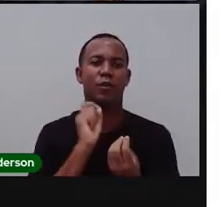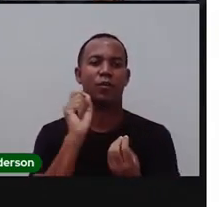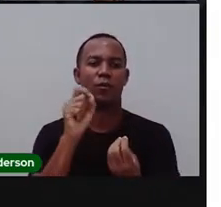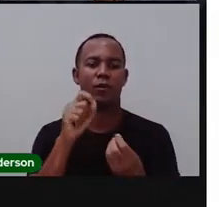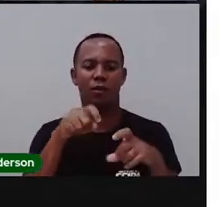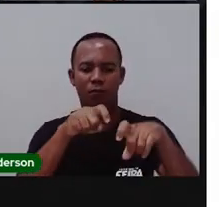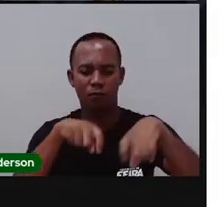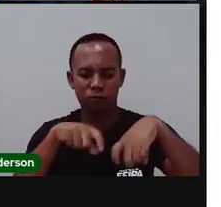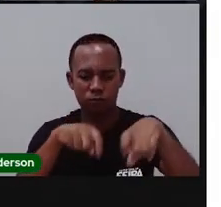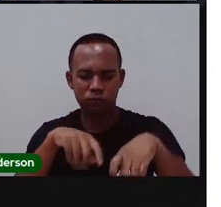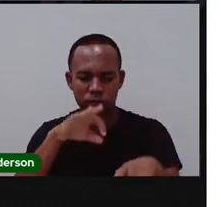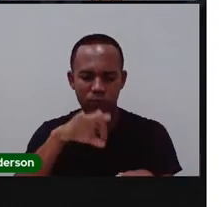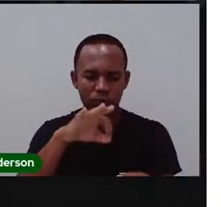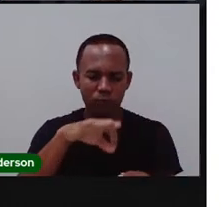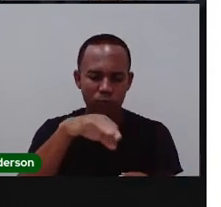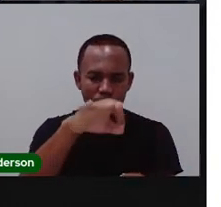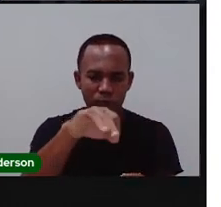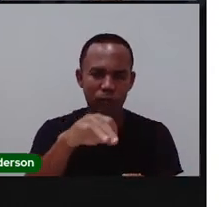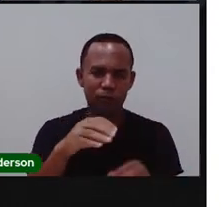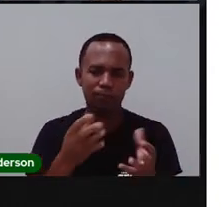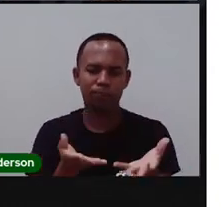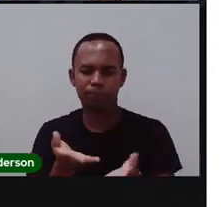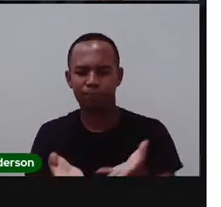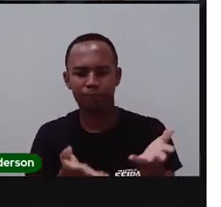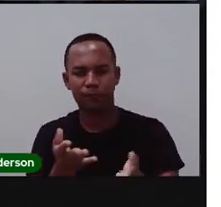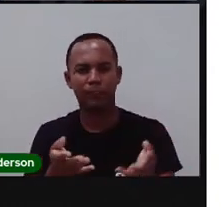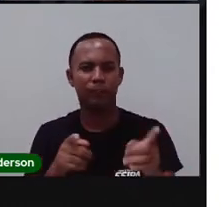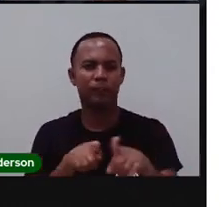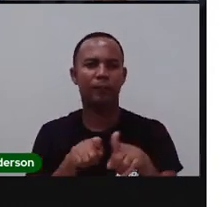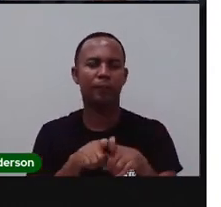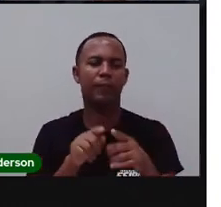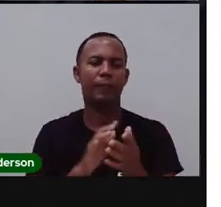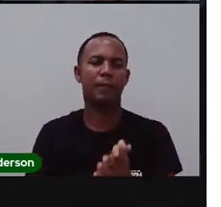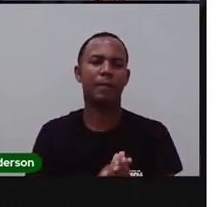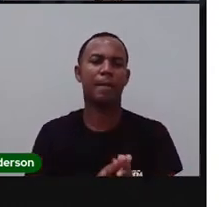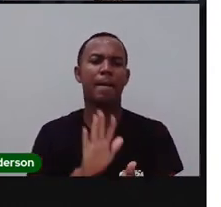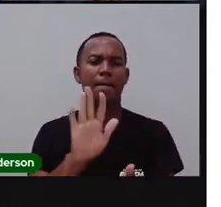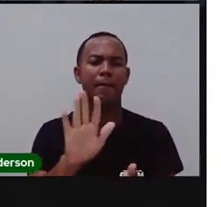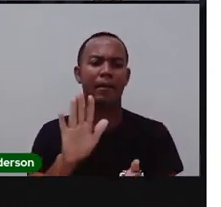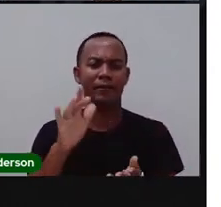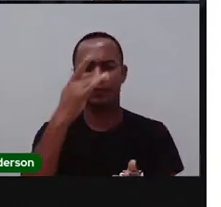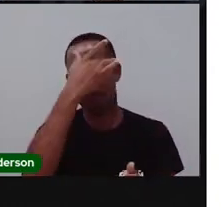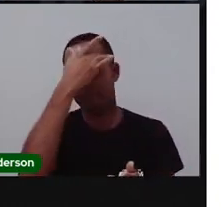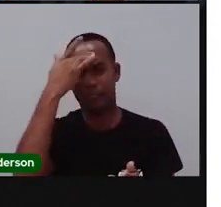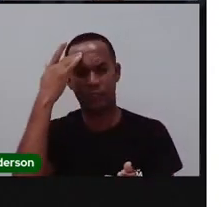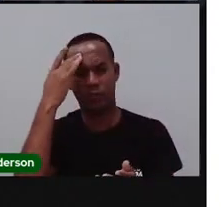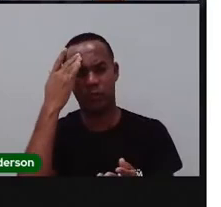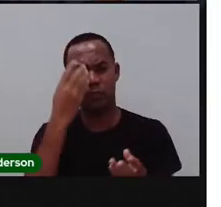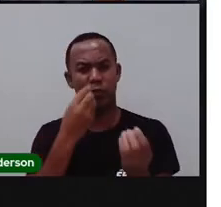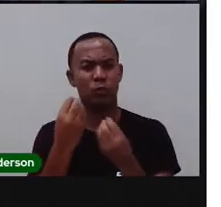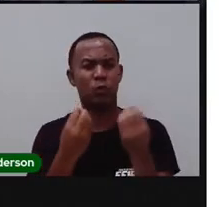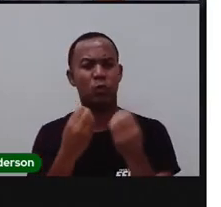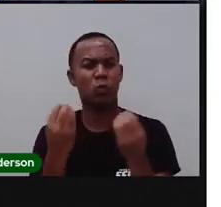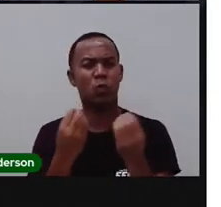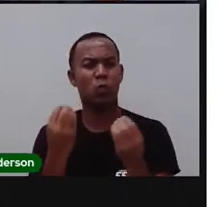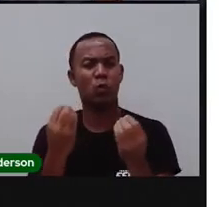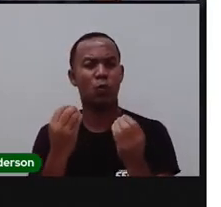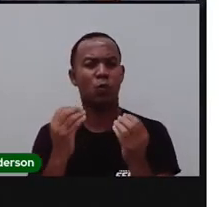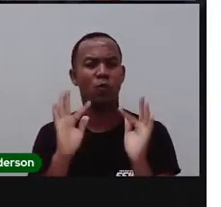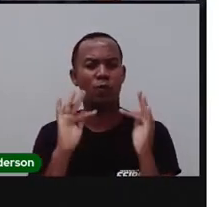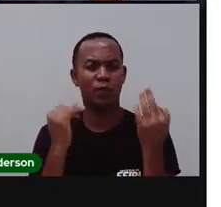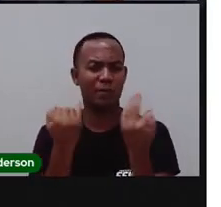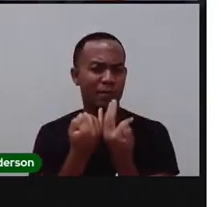campeira? Né? Essas pessoas, nesse período de pandemia, como que elas estão sobrevivendo?